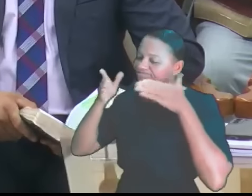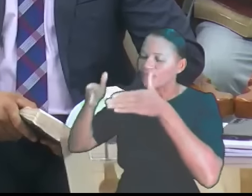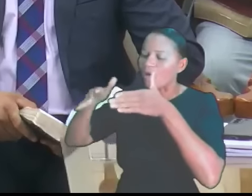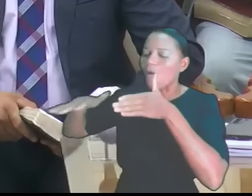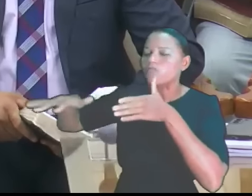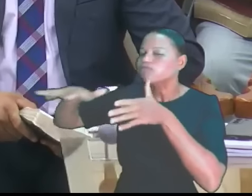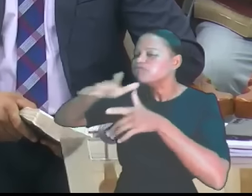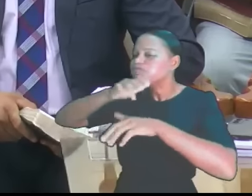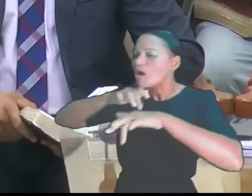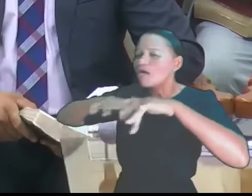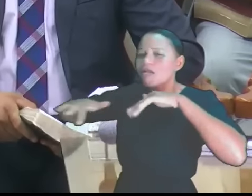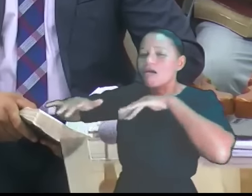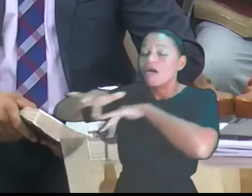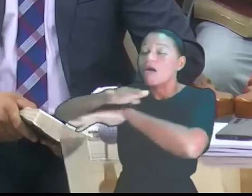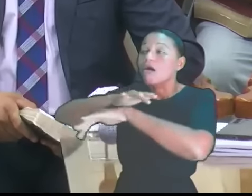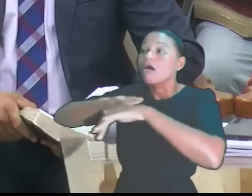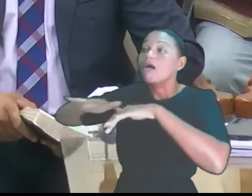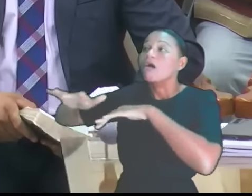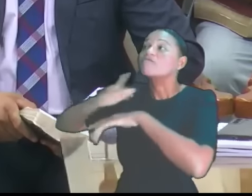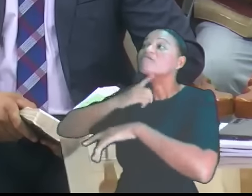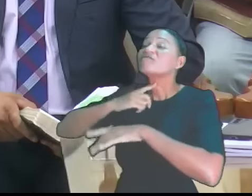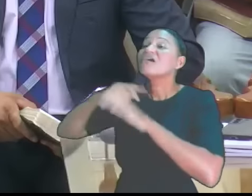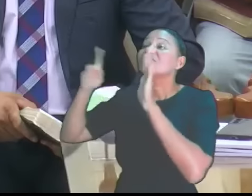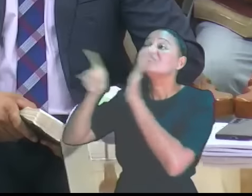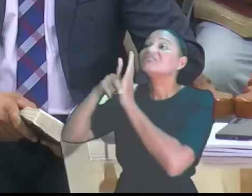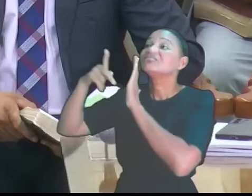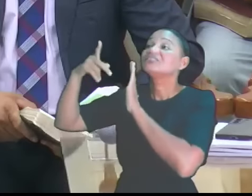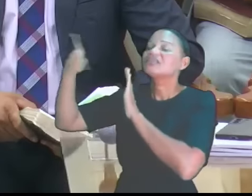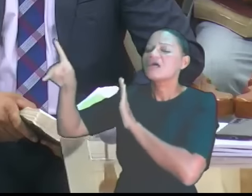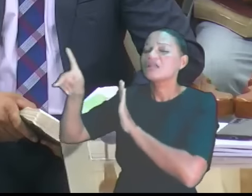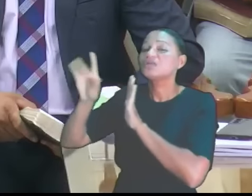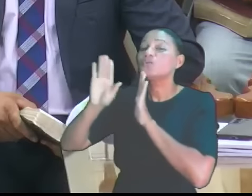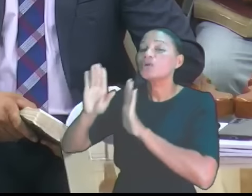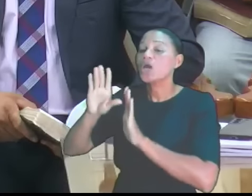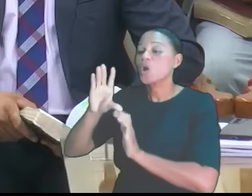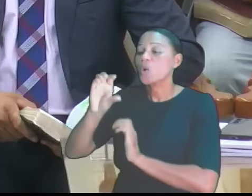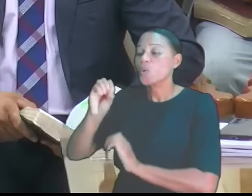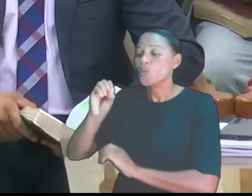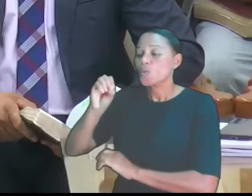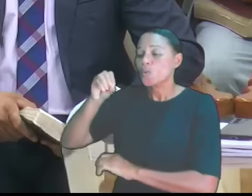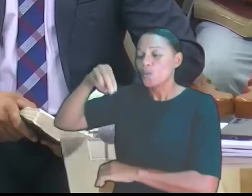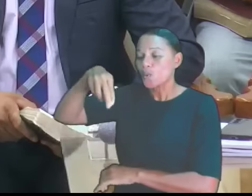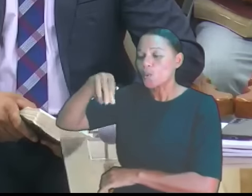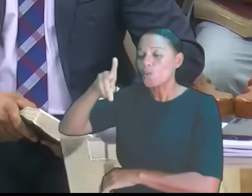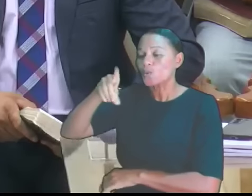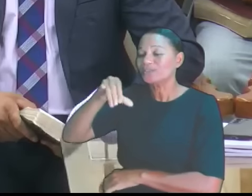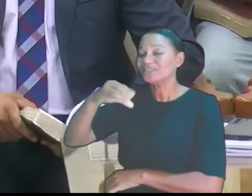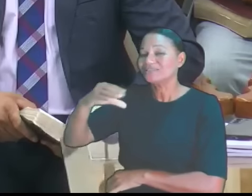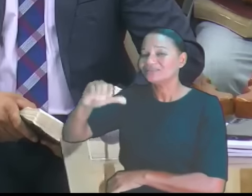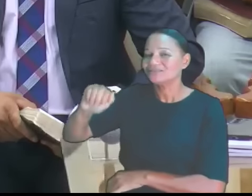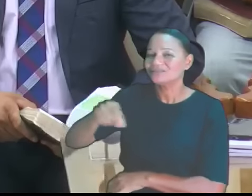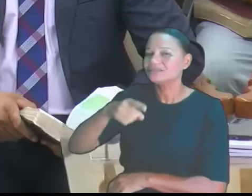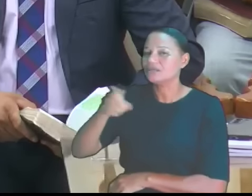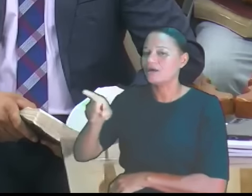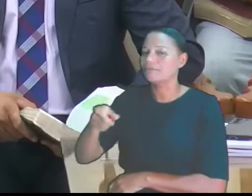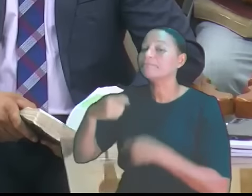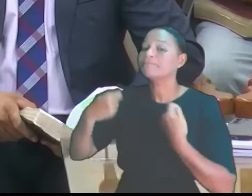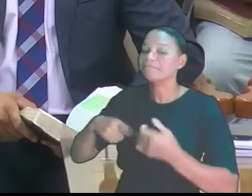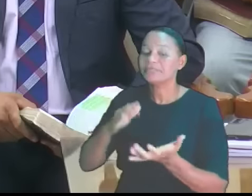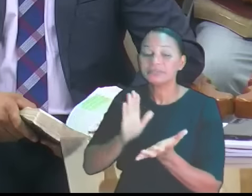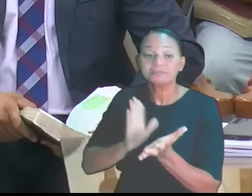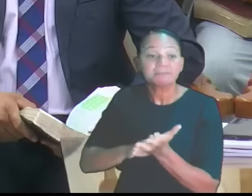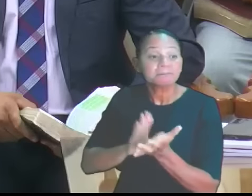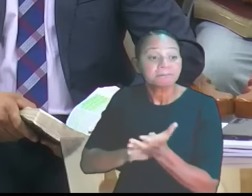vontade condicional de Deus. O que é isso, pastor Edir? Deus exige uma condição para que